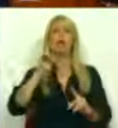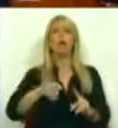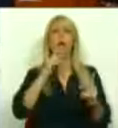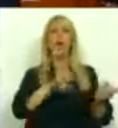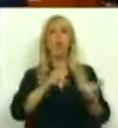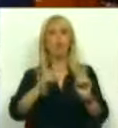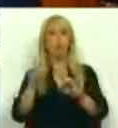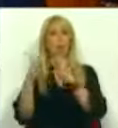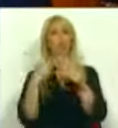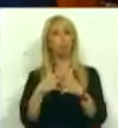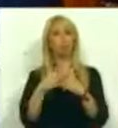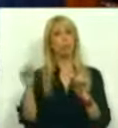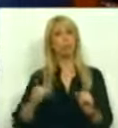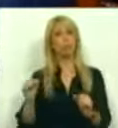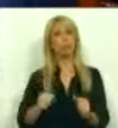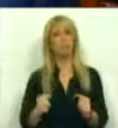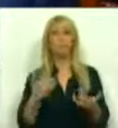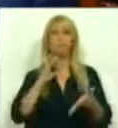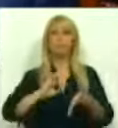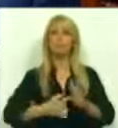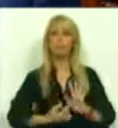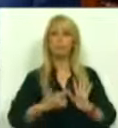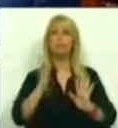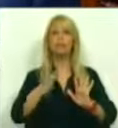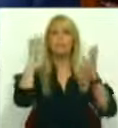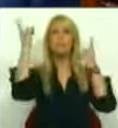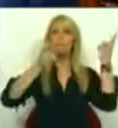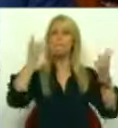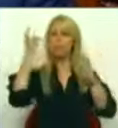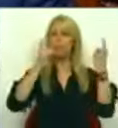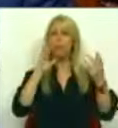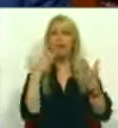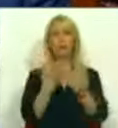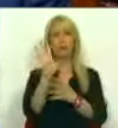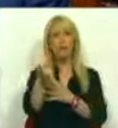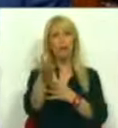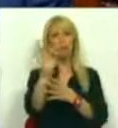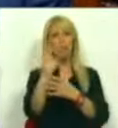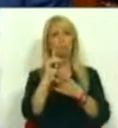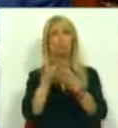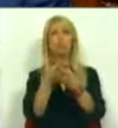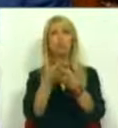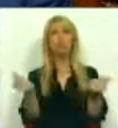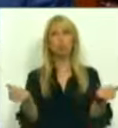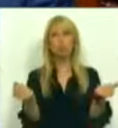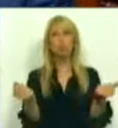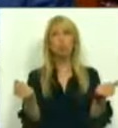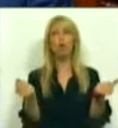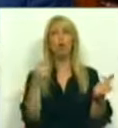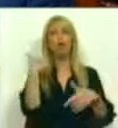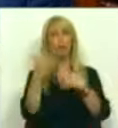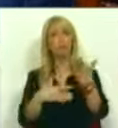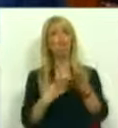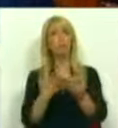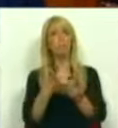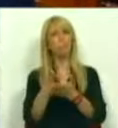reforma estrutural. Necessita de ser ponderado para que se encontrem soluções que subsistam no médio e no